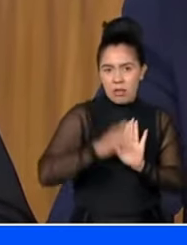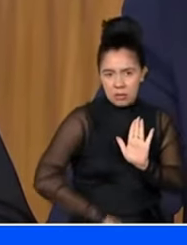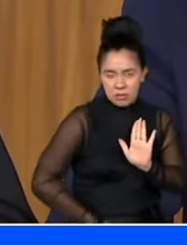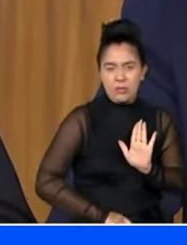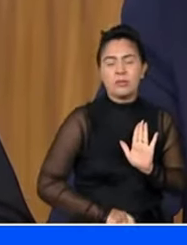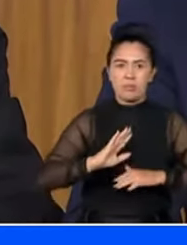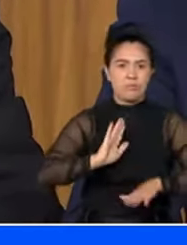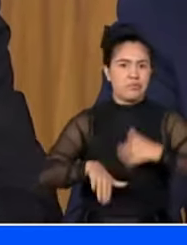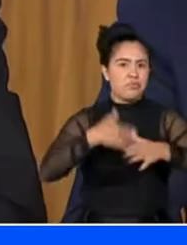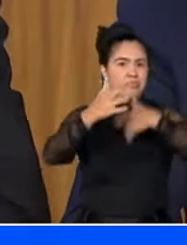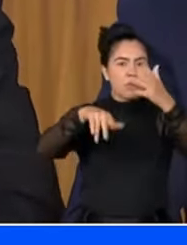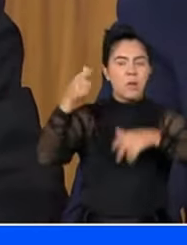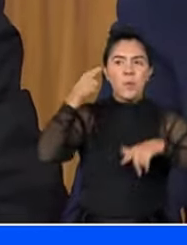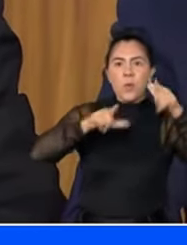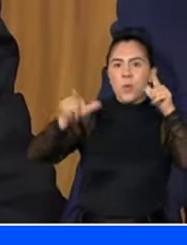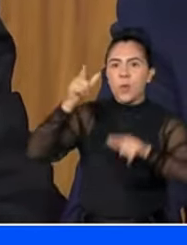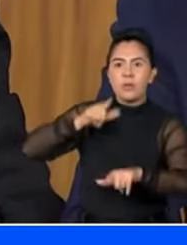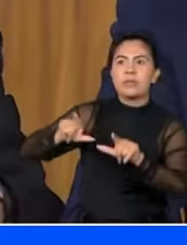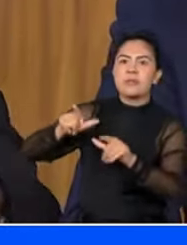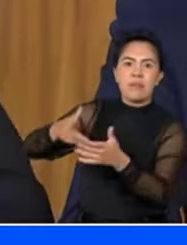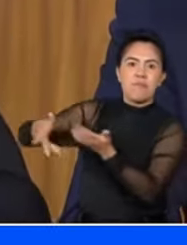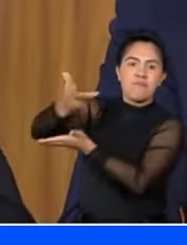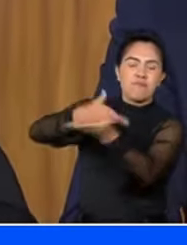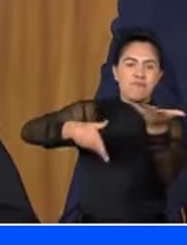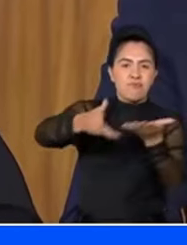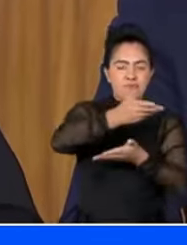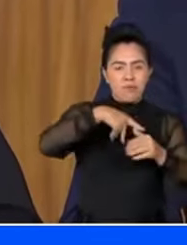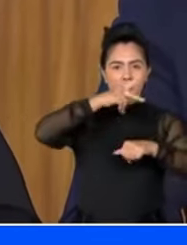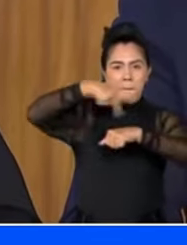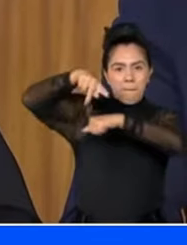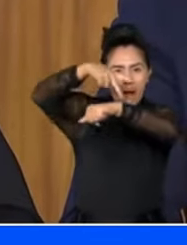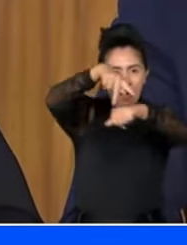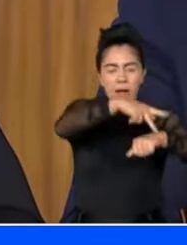23 convênios. Então, presidente, a ideia